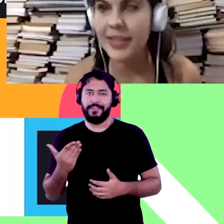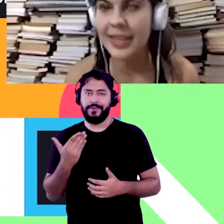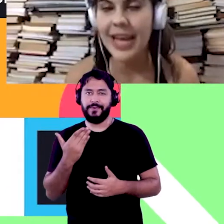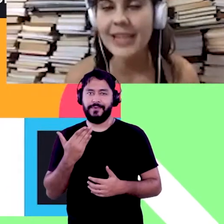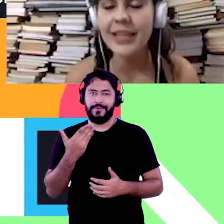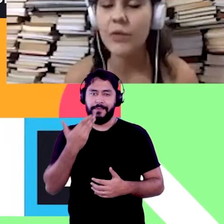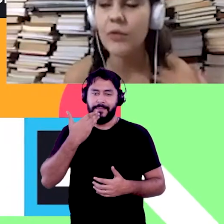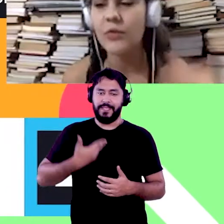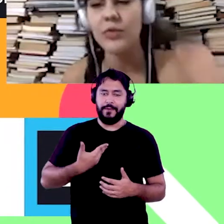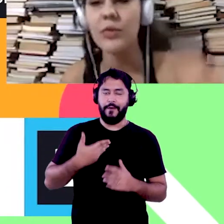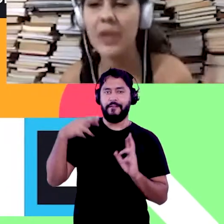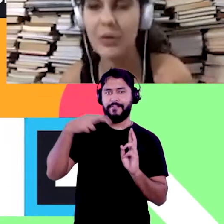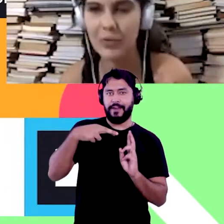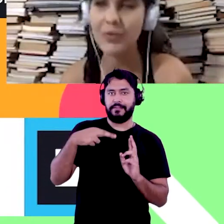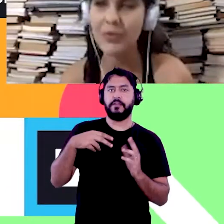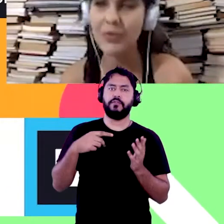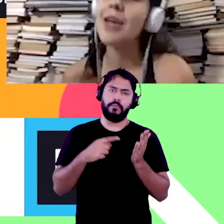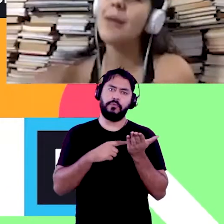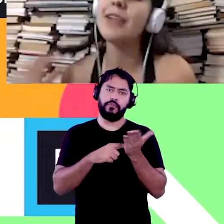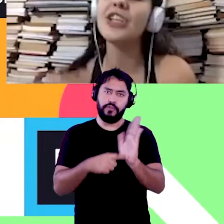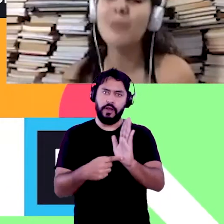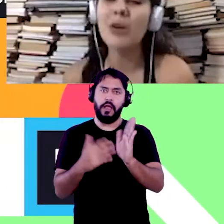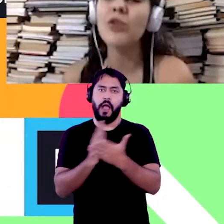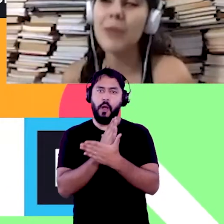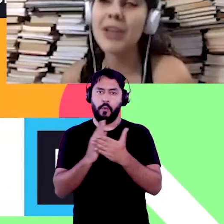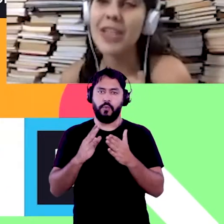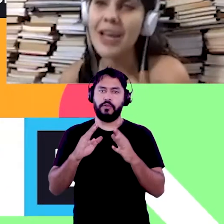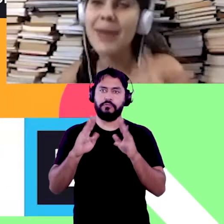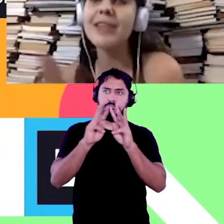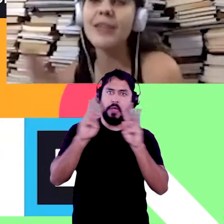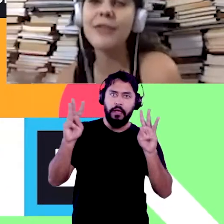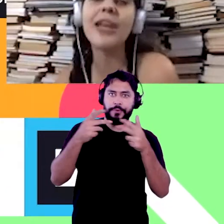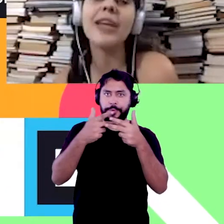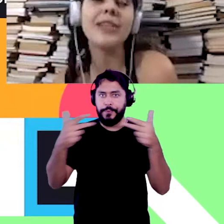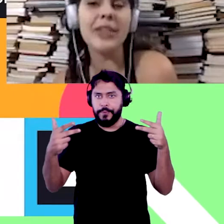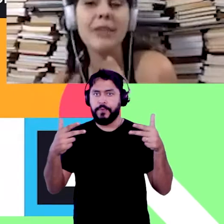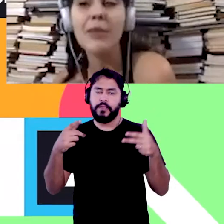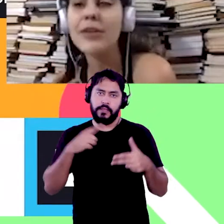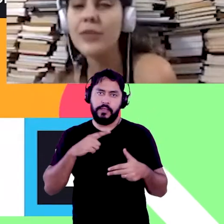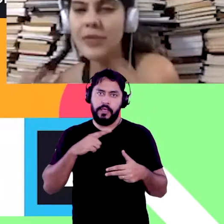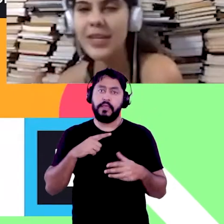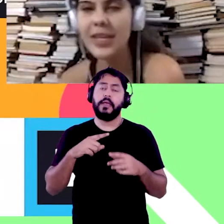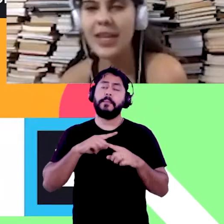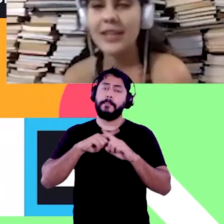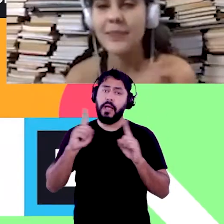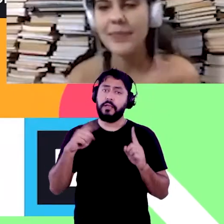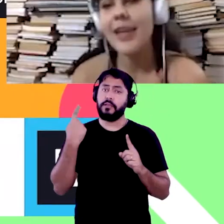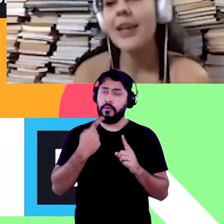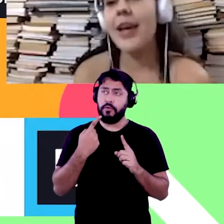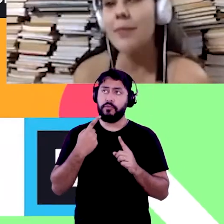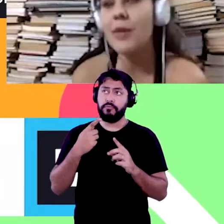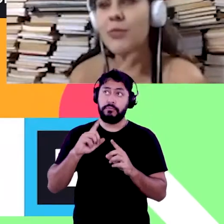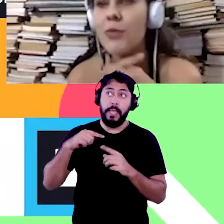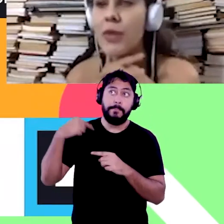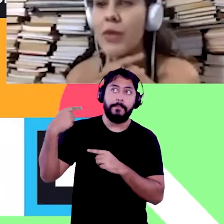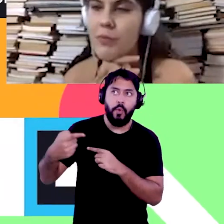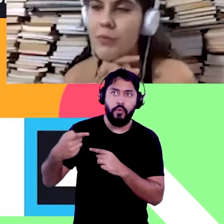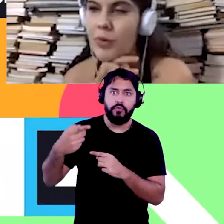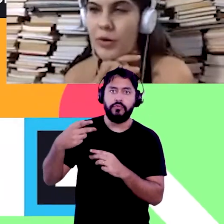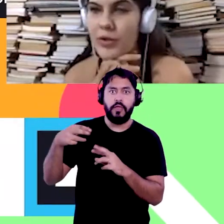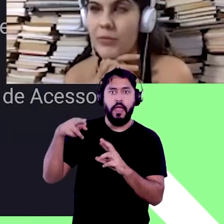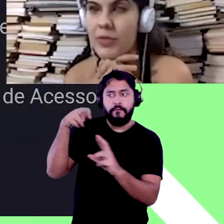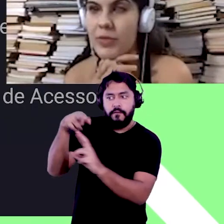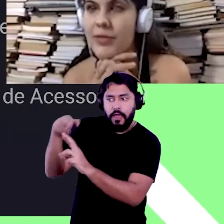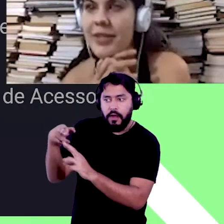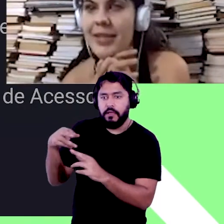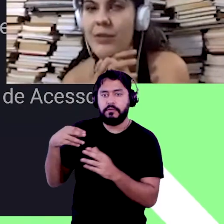que trazem alguns conteúdos, mas a gente pode compartilhar mais referências depois, com certeza. Aí pode ir para o